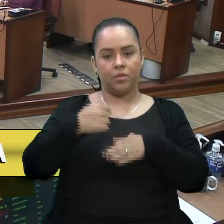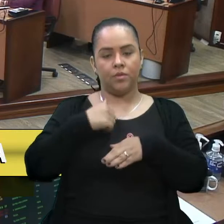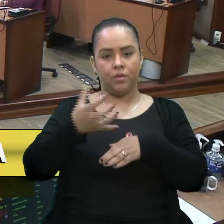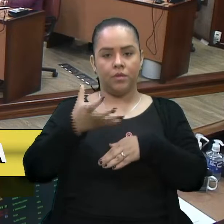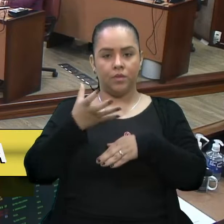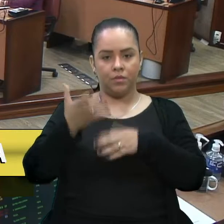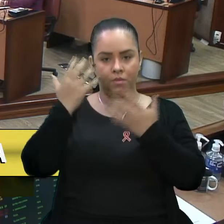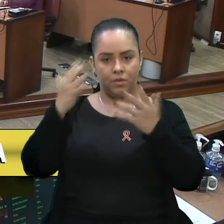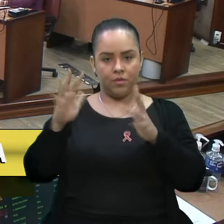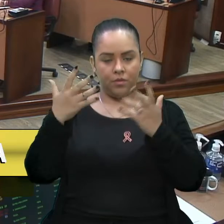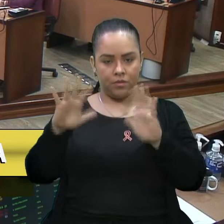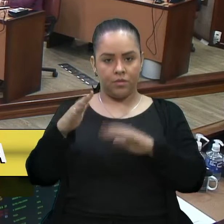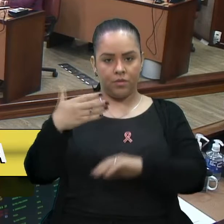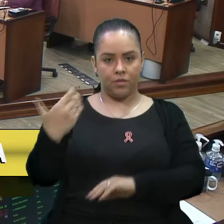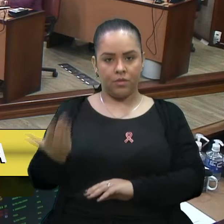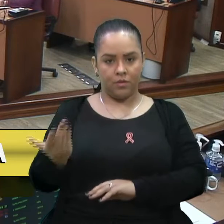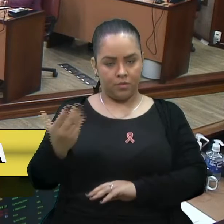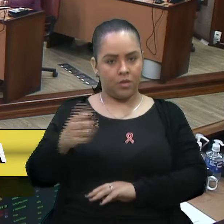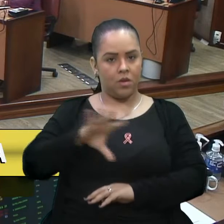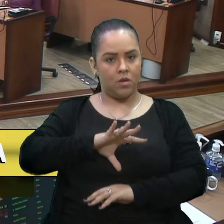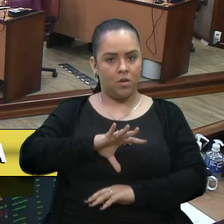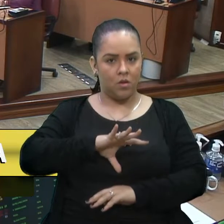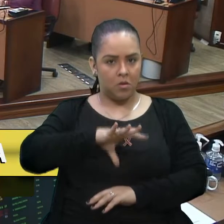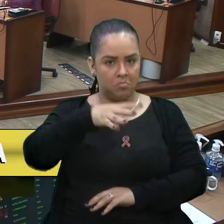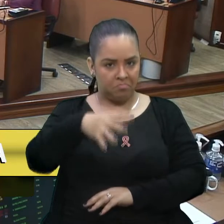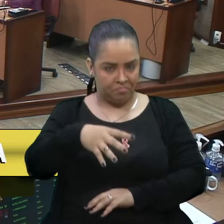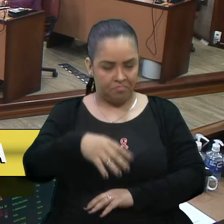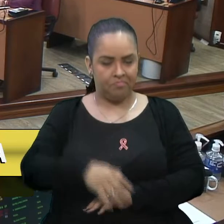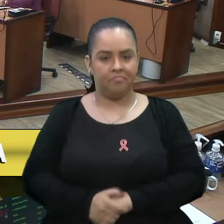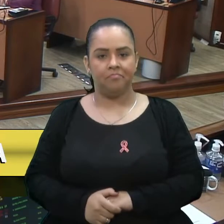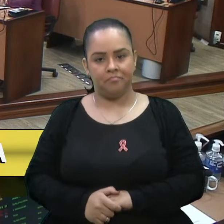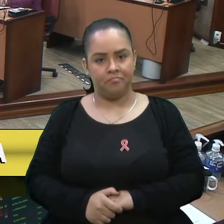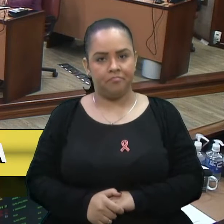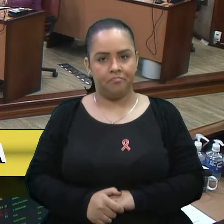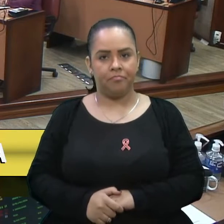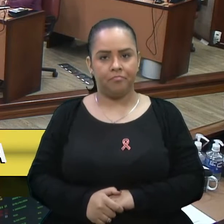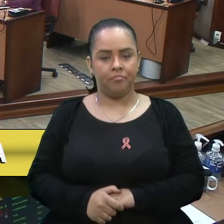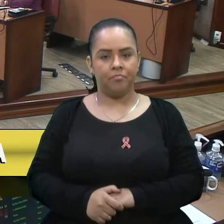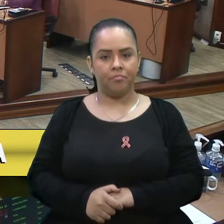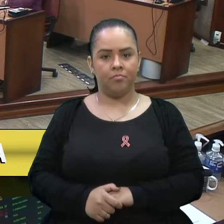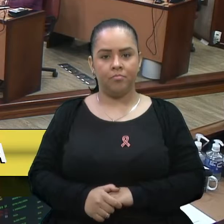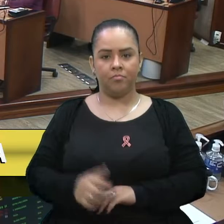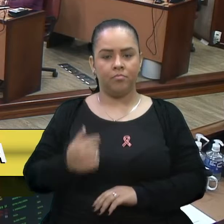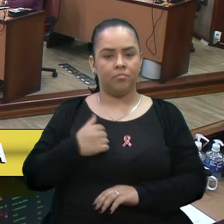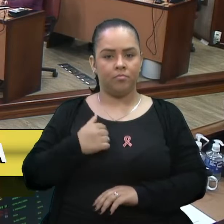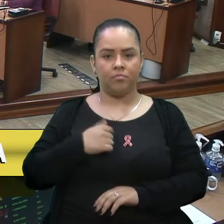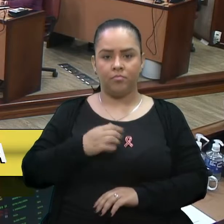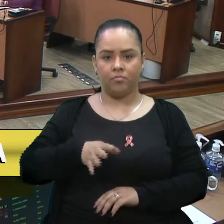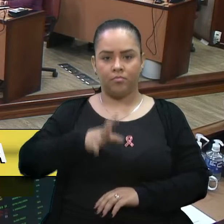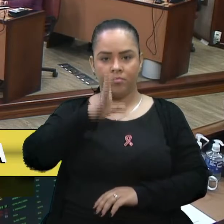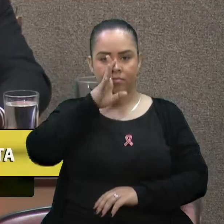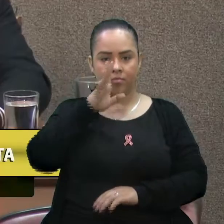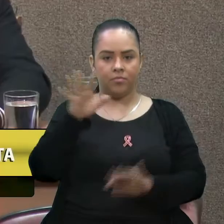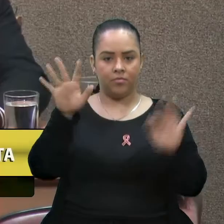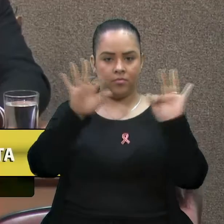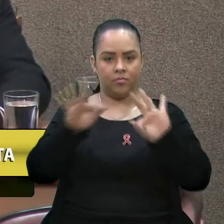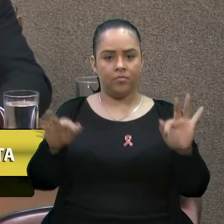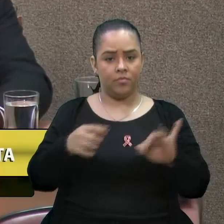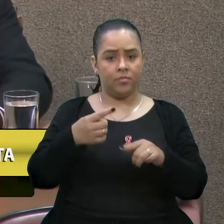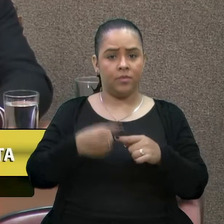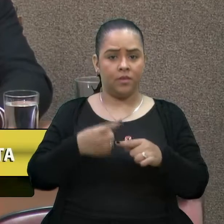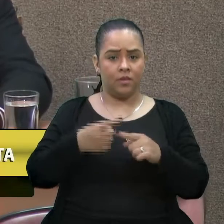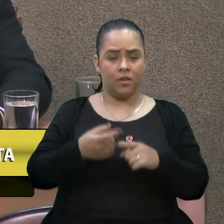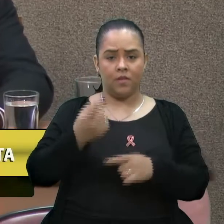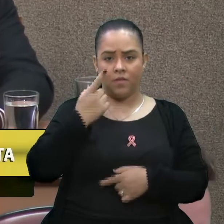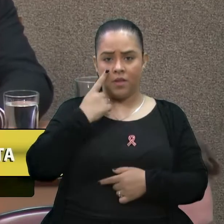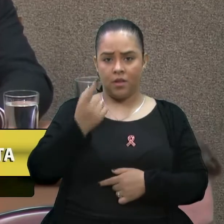quero parabenizar o senhor pela coragem. Eu me admiro e fico feliz quando eu vejo colegas que